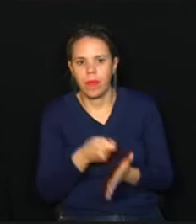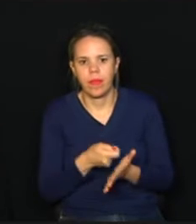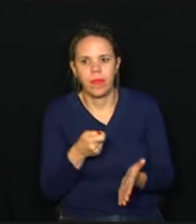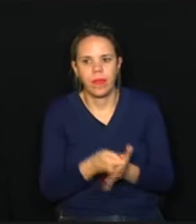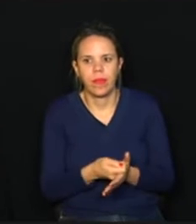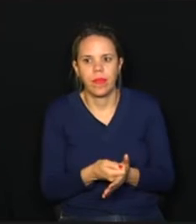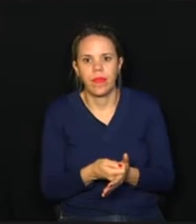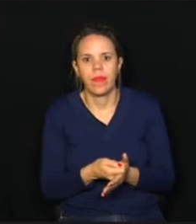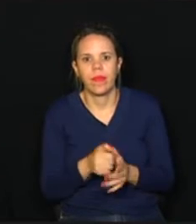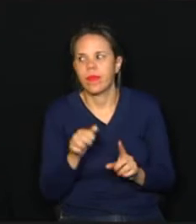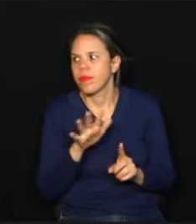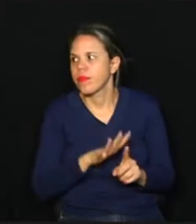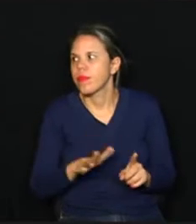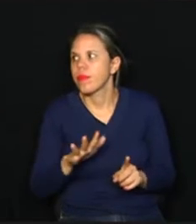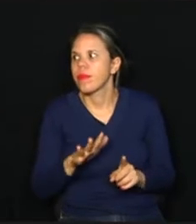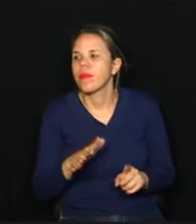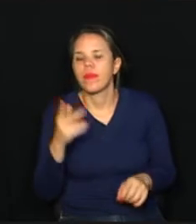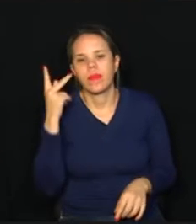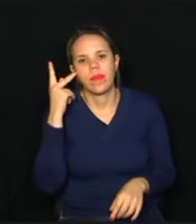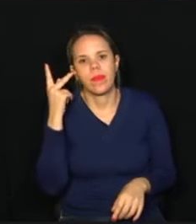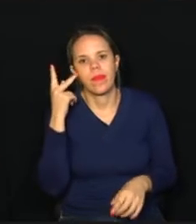é com a sociedade paulista.